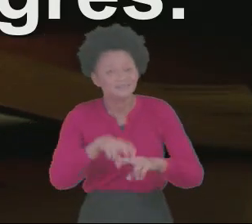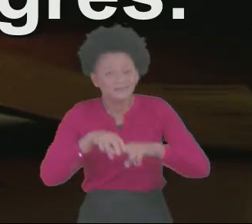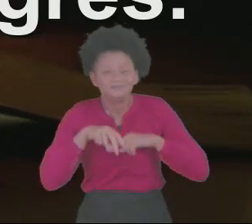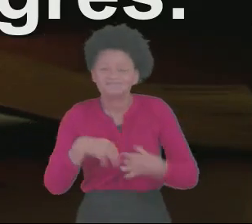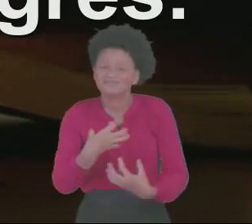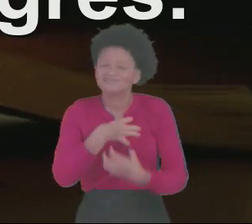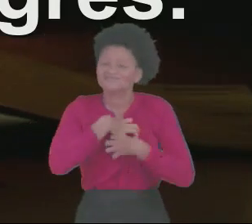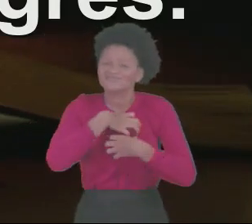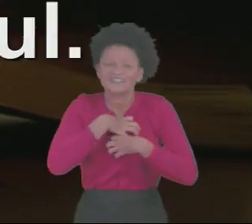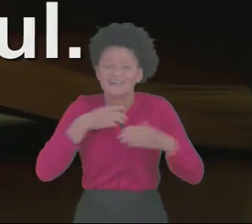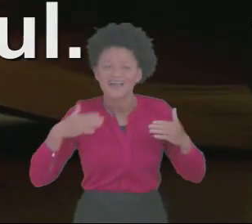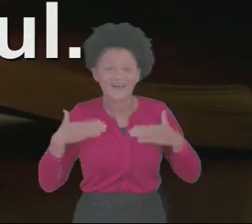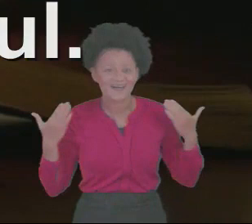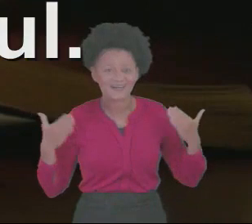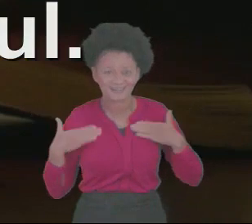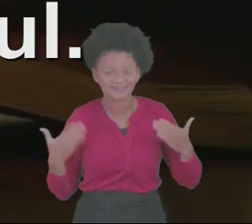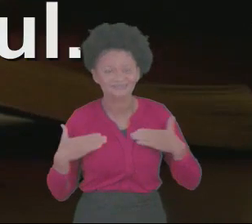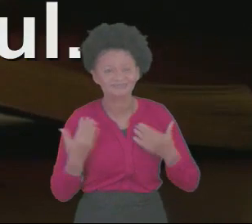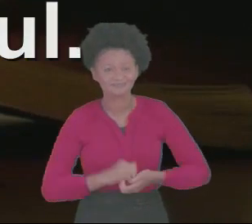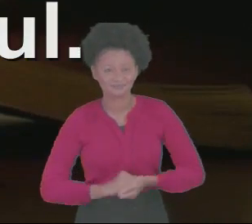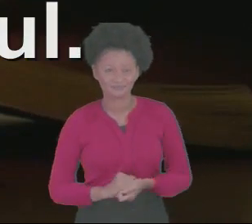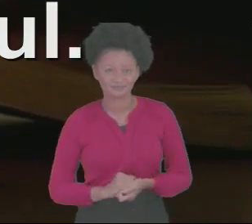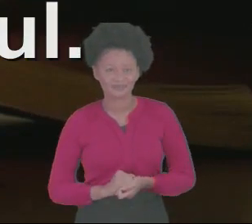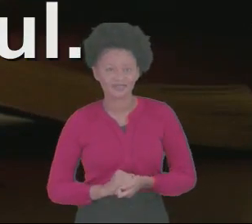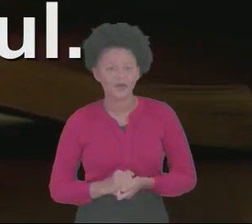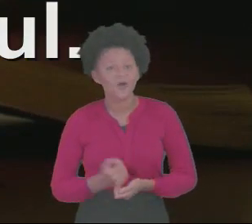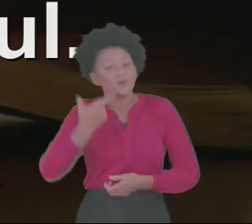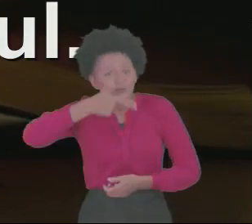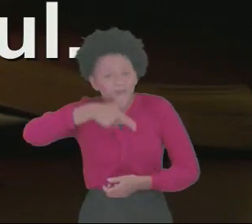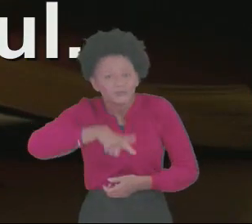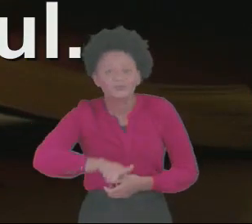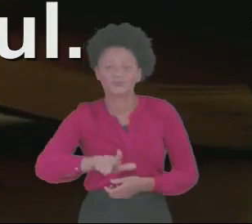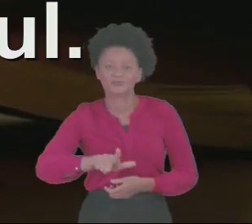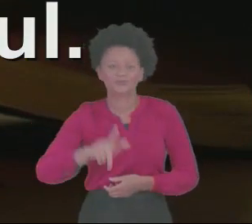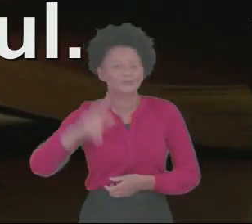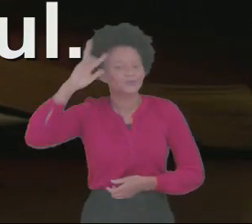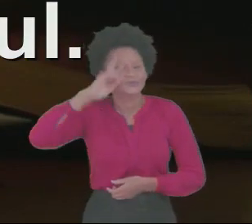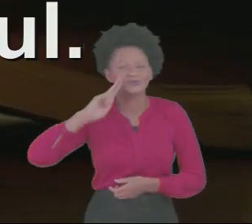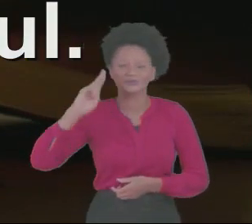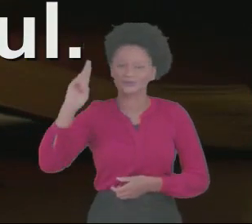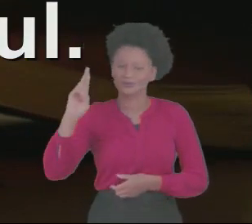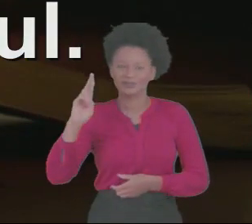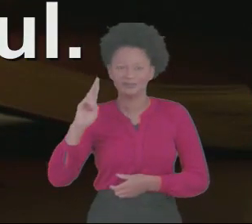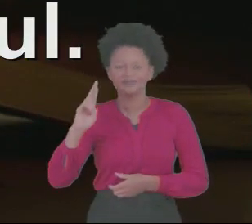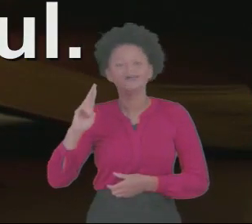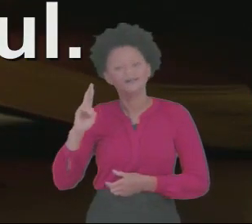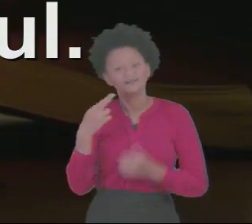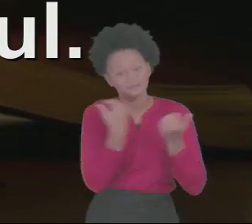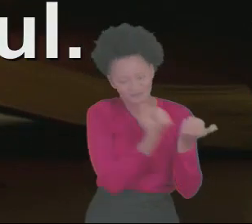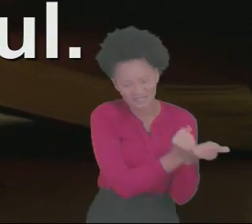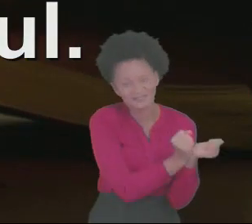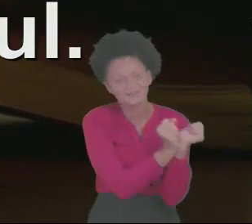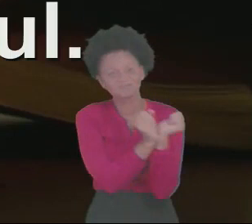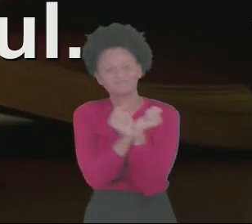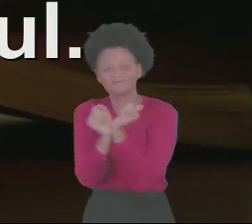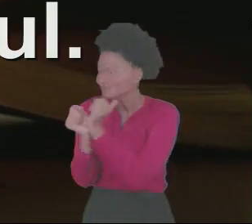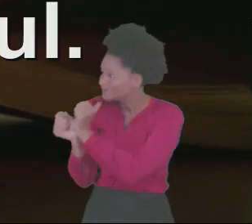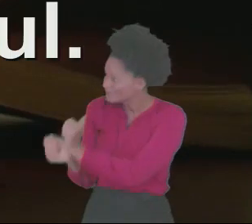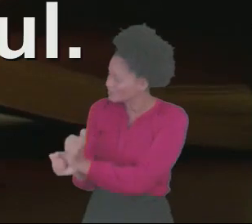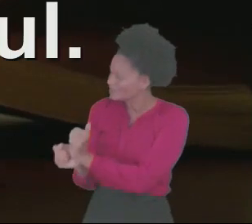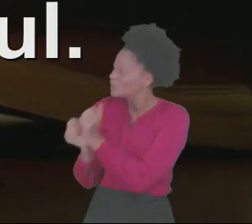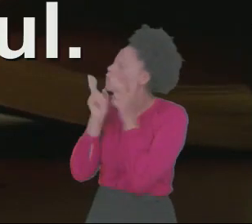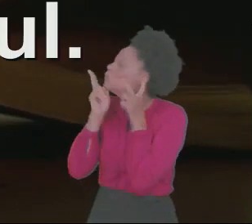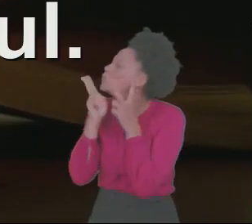muito alegres trazem-nos outra vez o Senhor do cativeiro como as